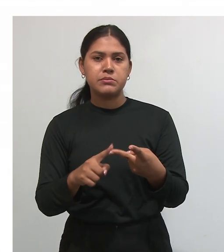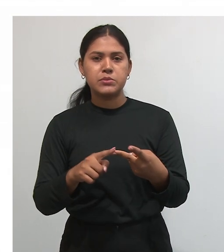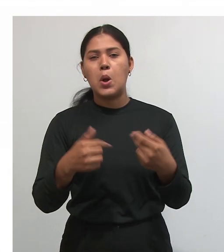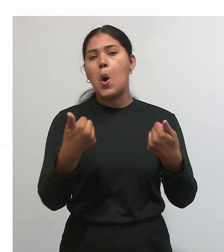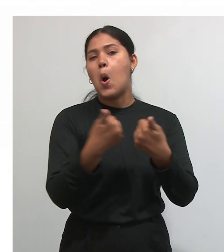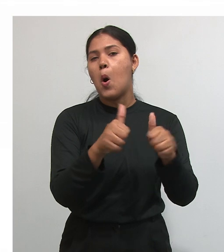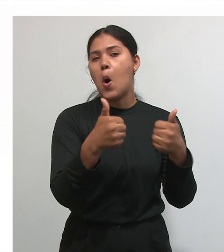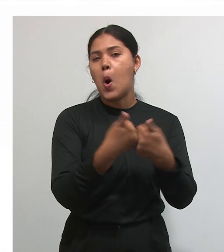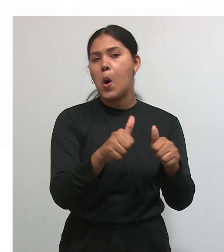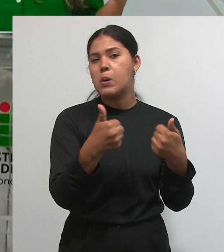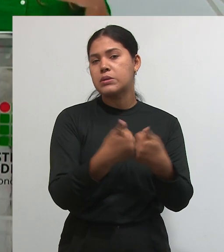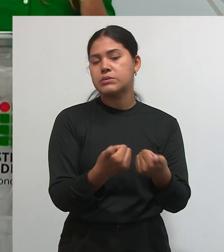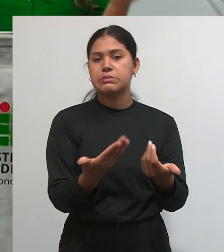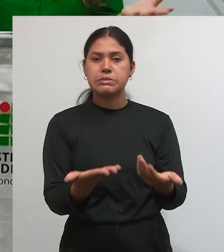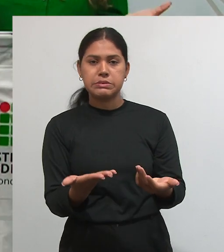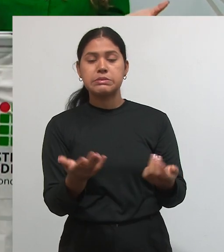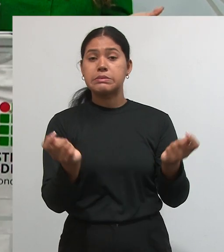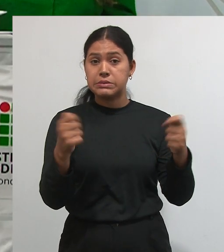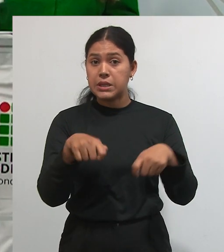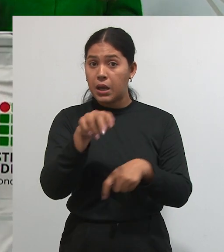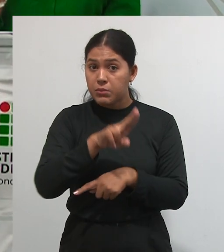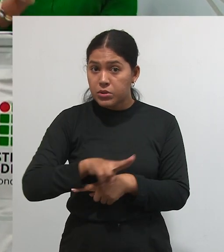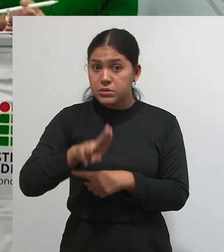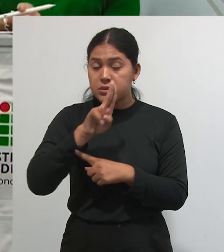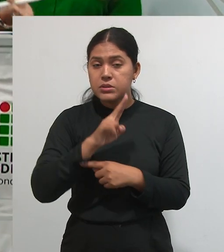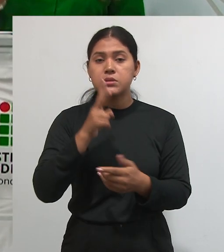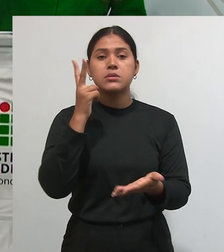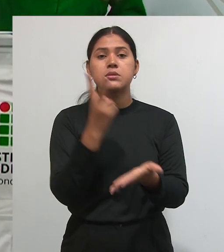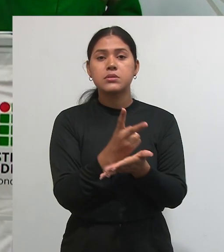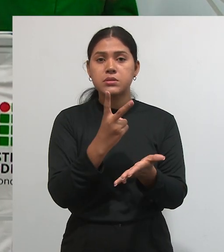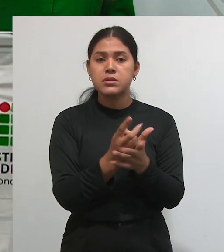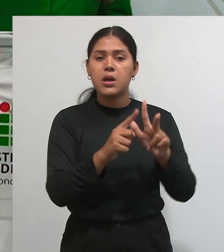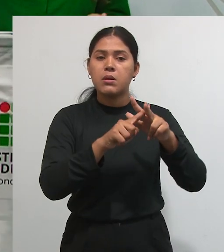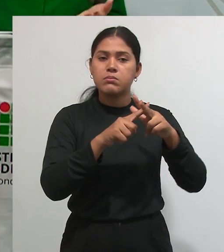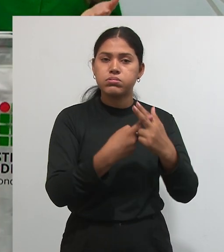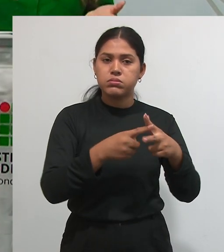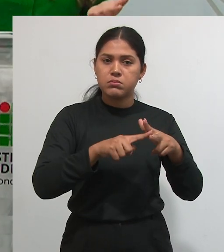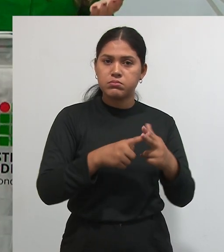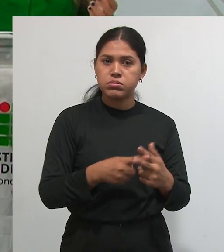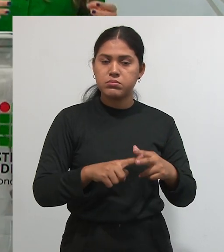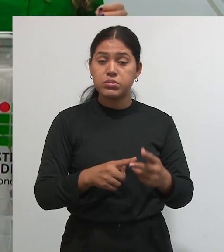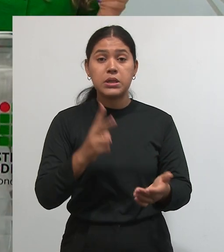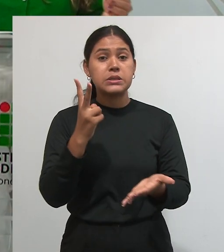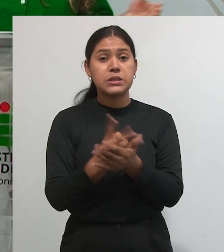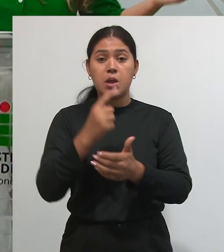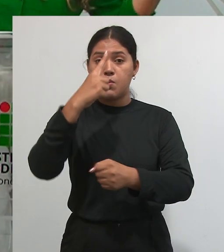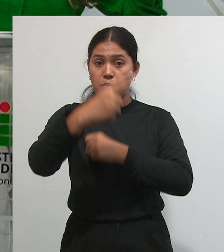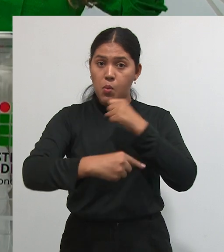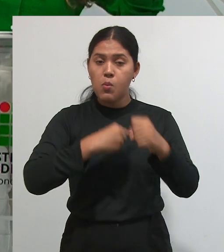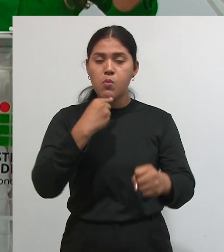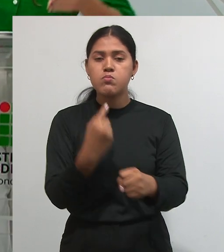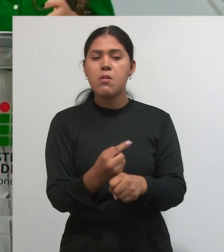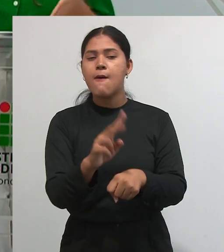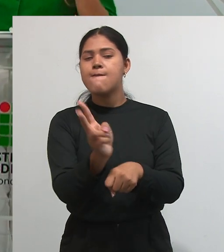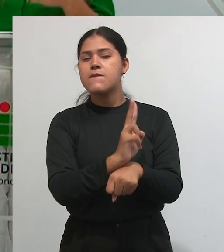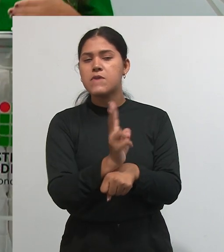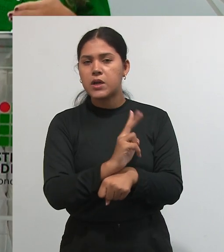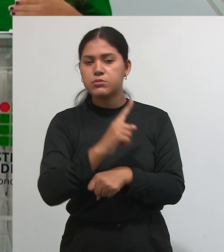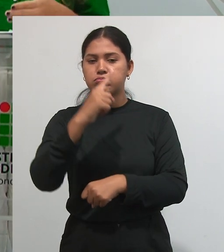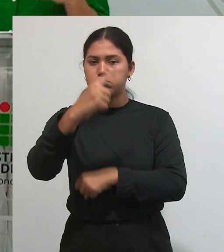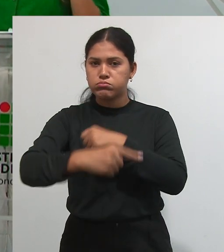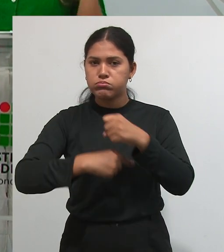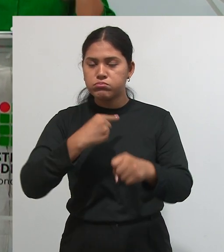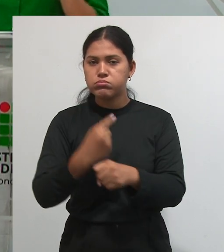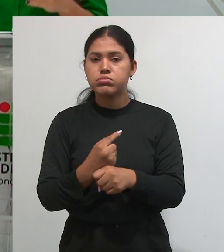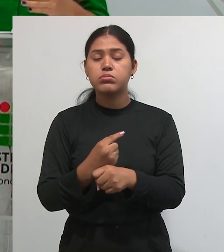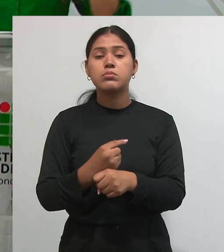veículo, às vezes o ônibus, aqui a gente tem o ônibus, ele deve ser o quê? Feita a depreciação dele, aquela análise